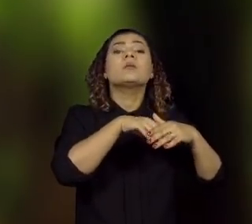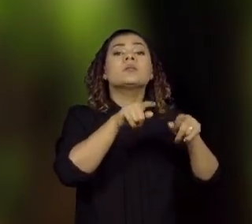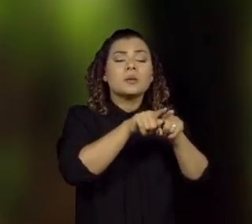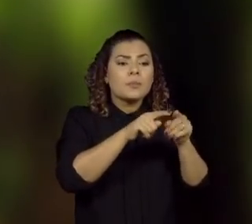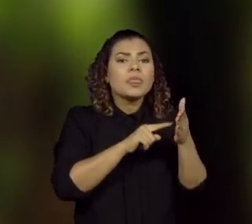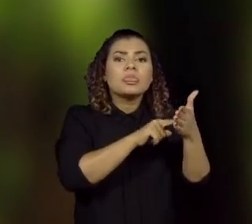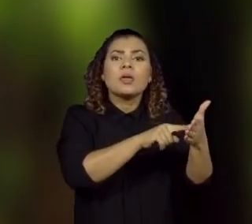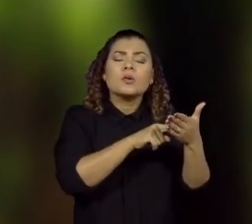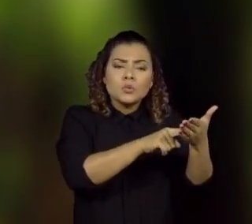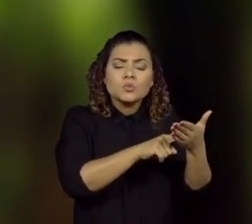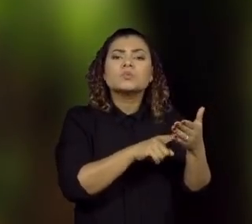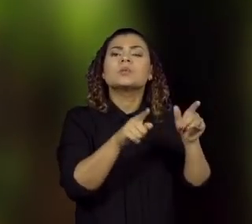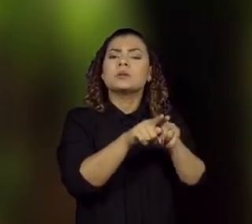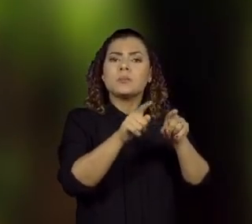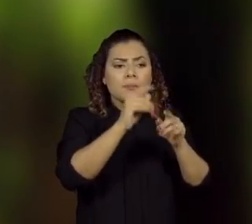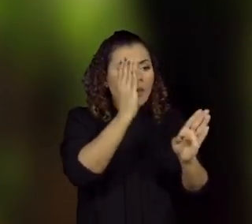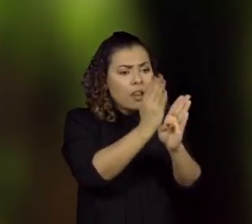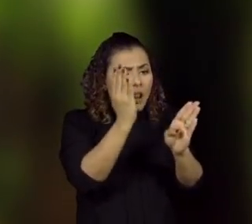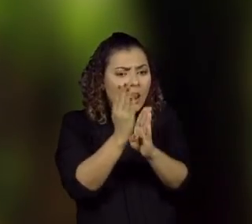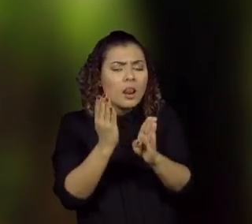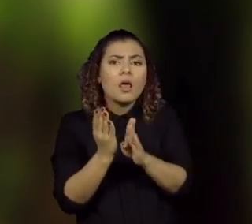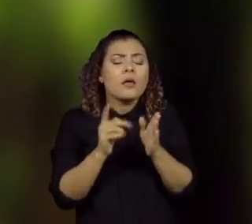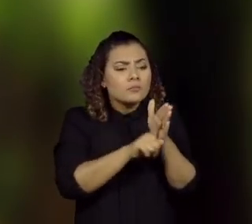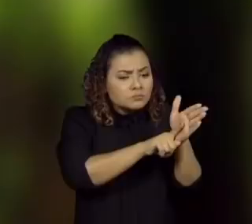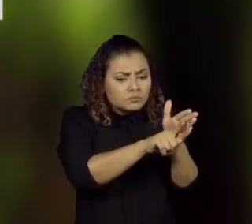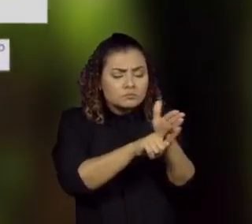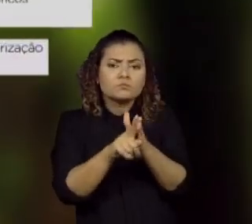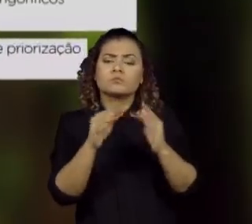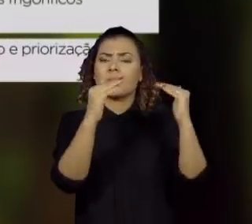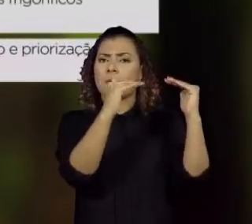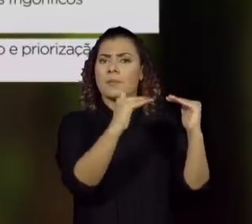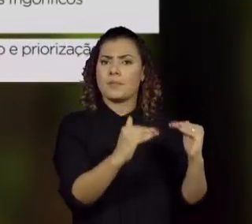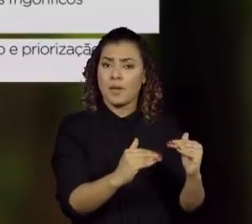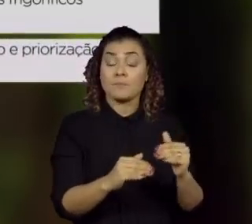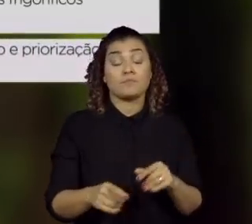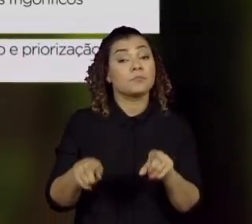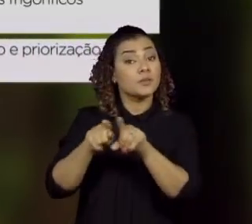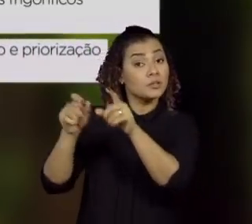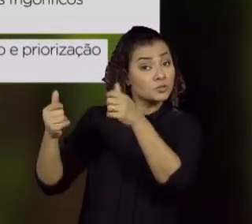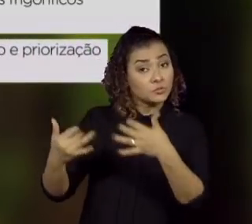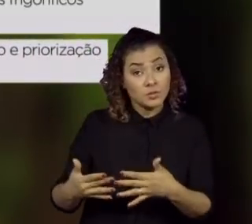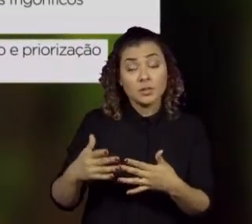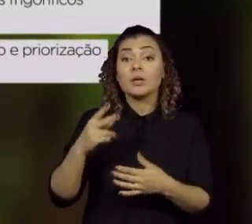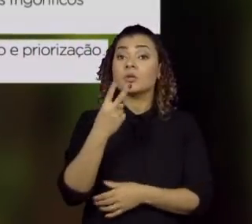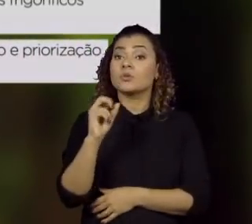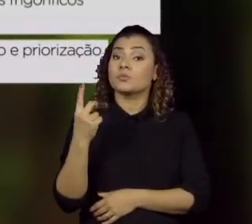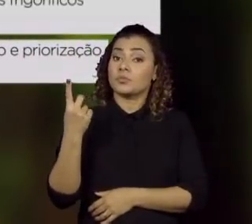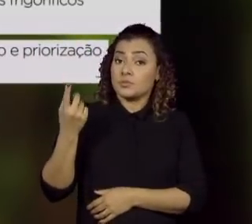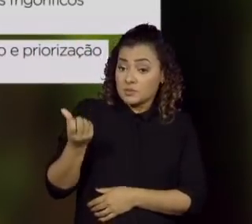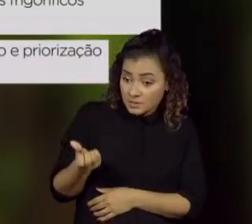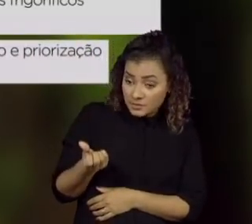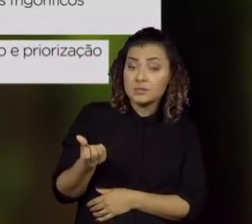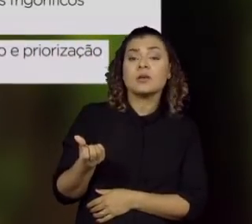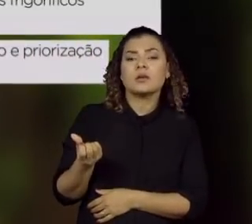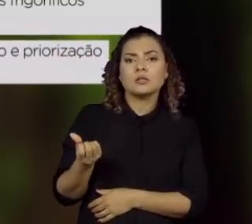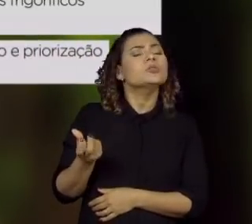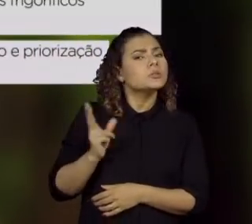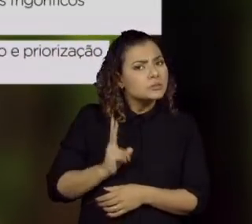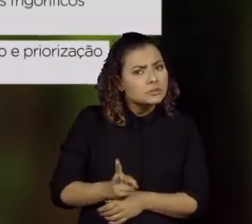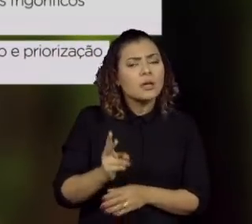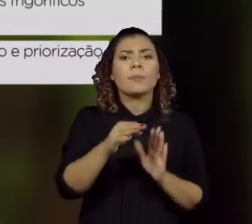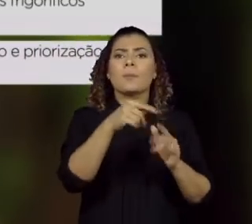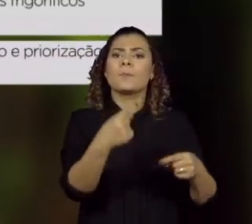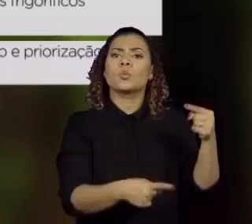para investigação de infrações às políticas adotadas. Diz ainda que desde 2016 estabeleceu